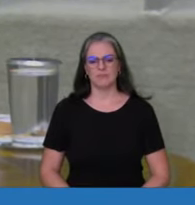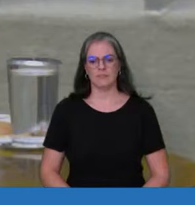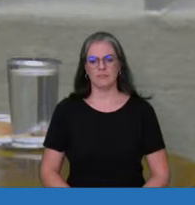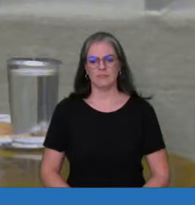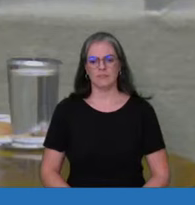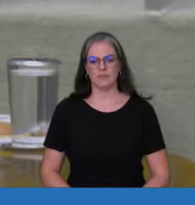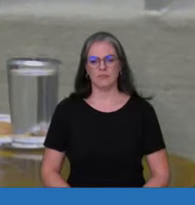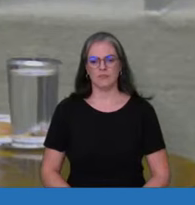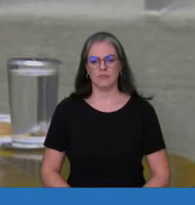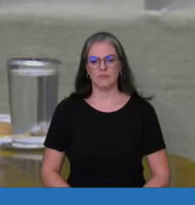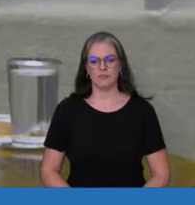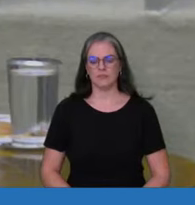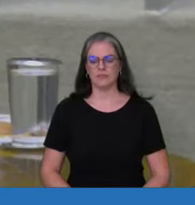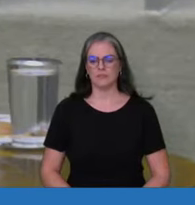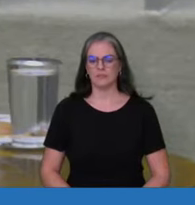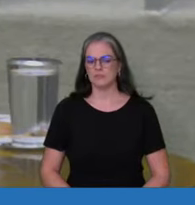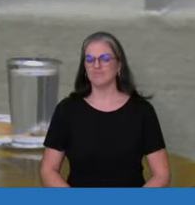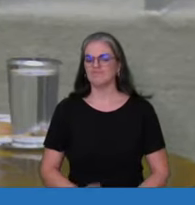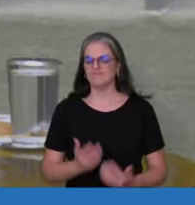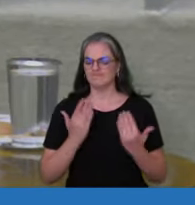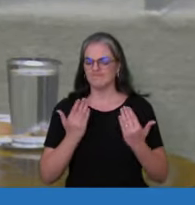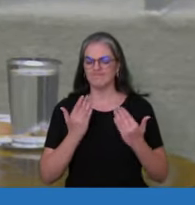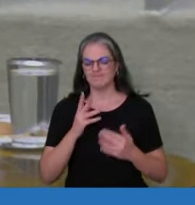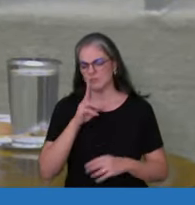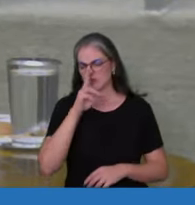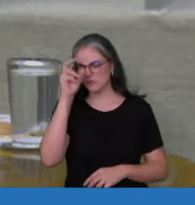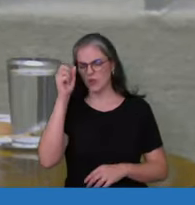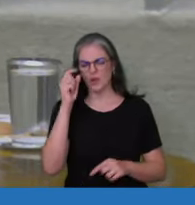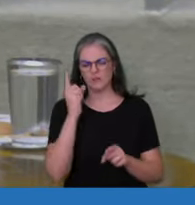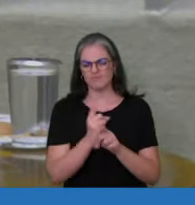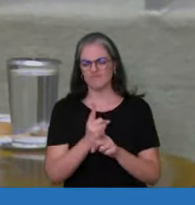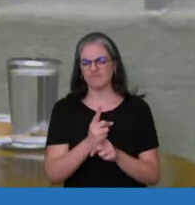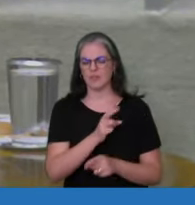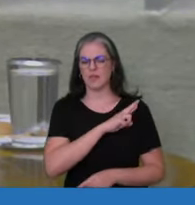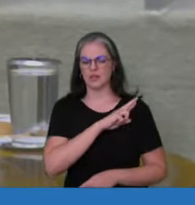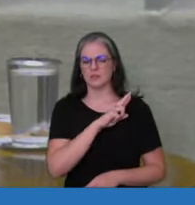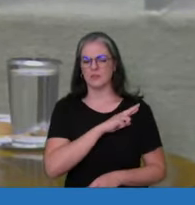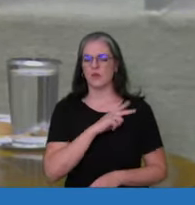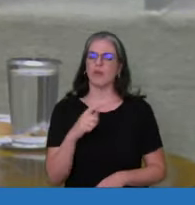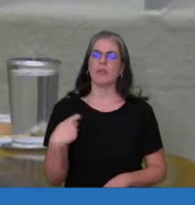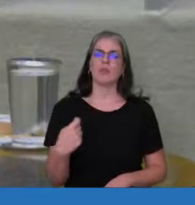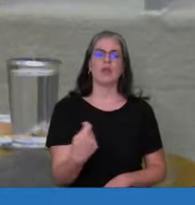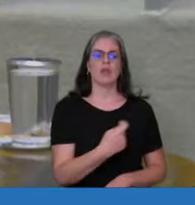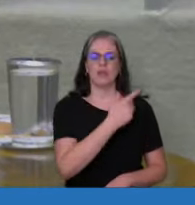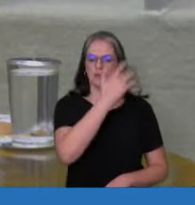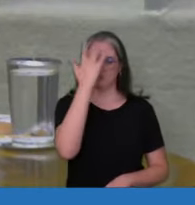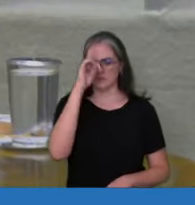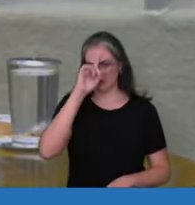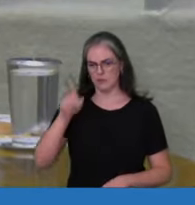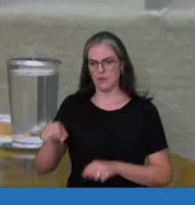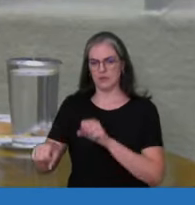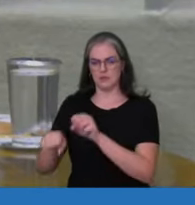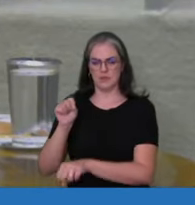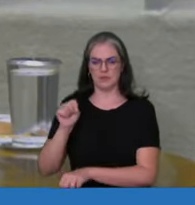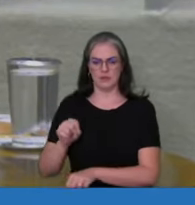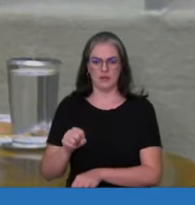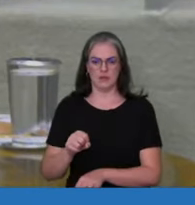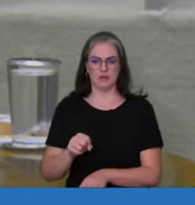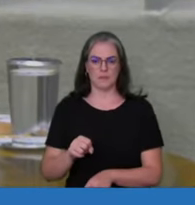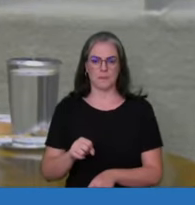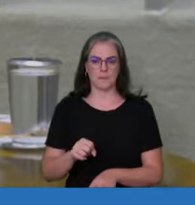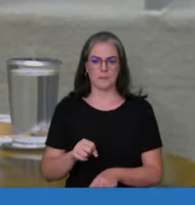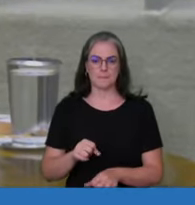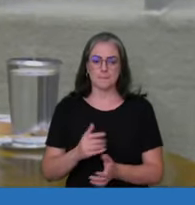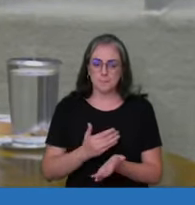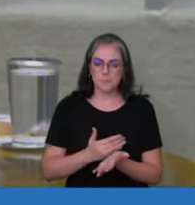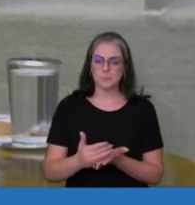indícios são fortes sobre a responsabilidade de quem mandou matar Marielle. E se fez justiça num primeiro momento e se